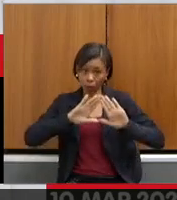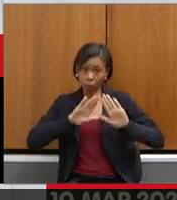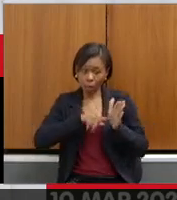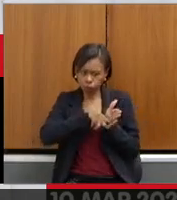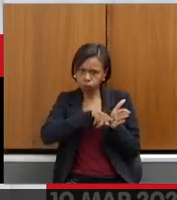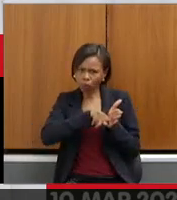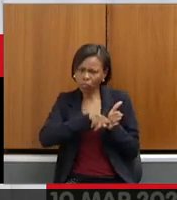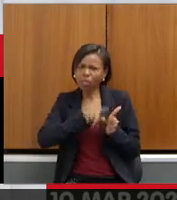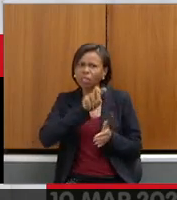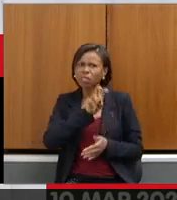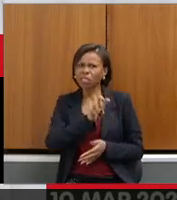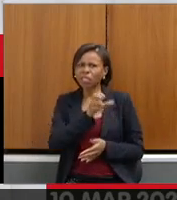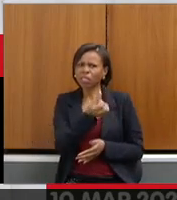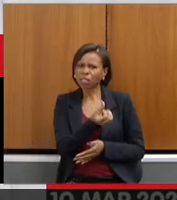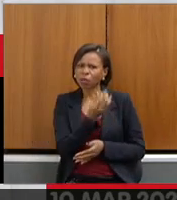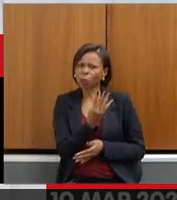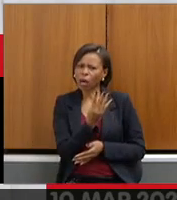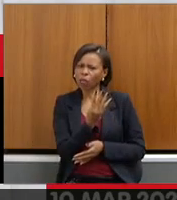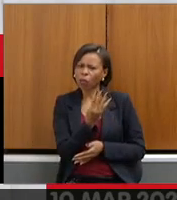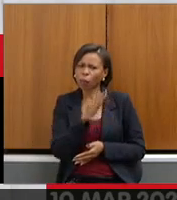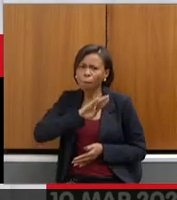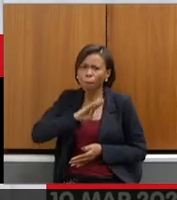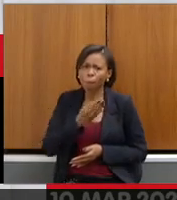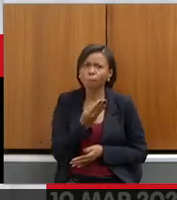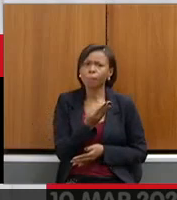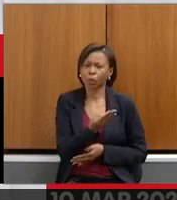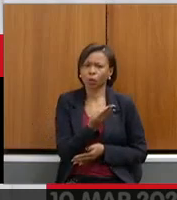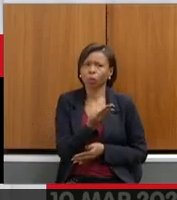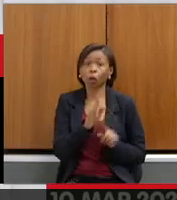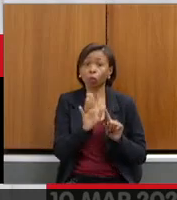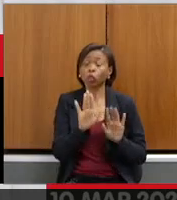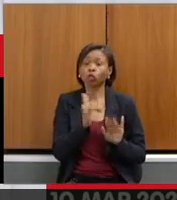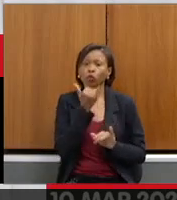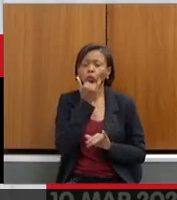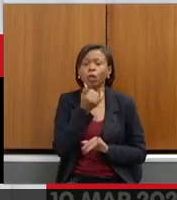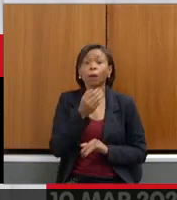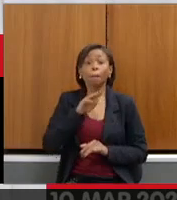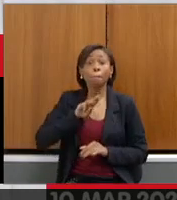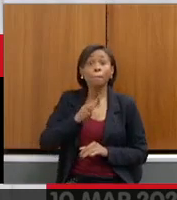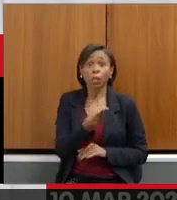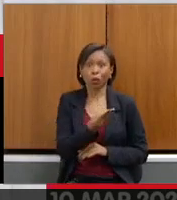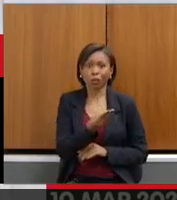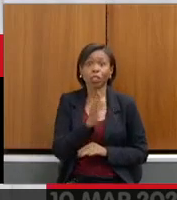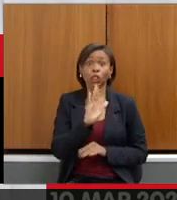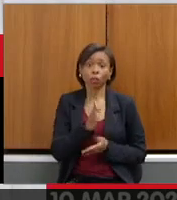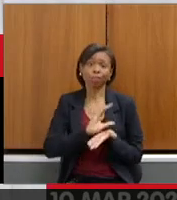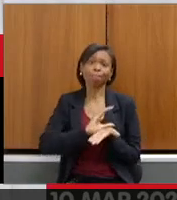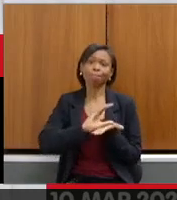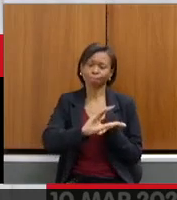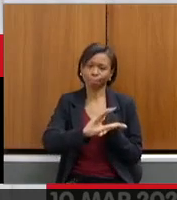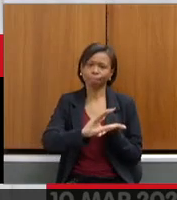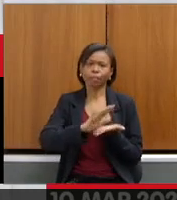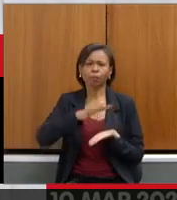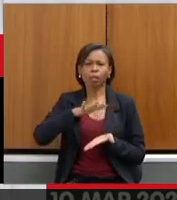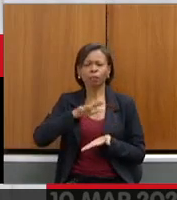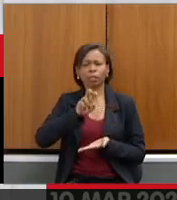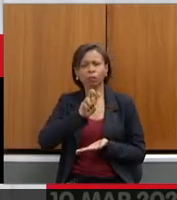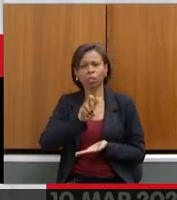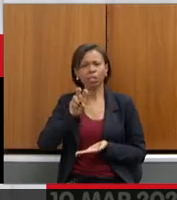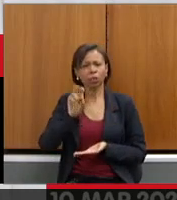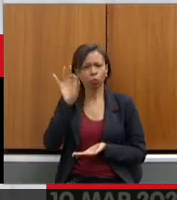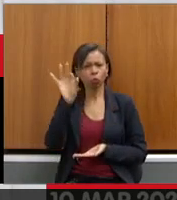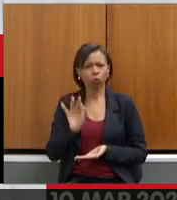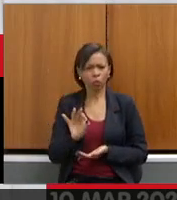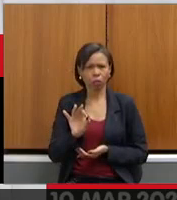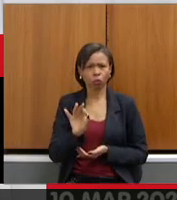cerca de 564 milhões e milhões de desculpas foram investidos aproximadamente 55